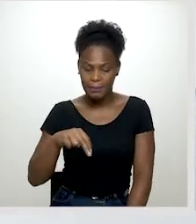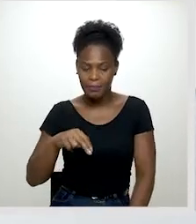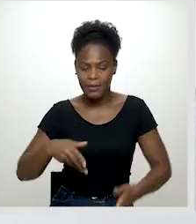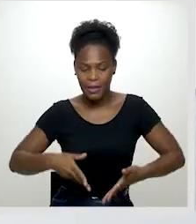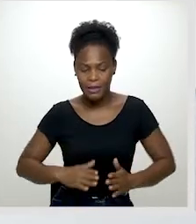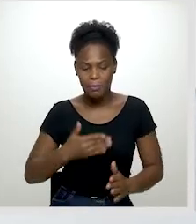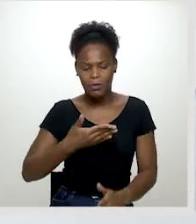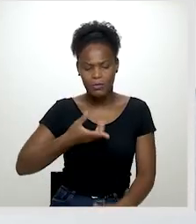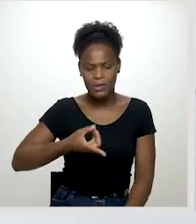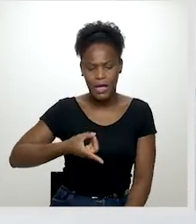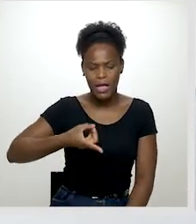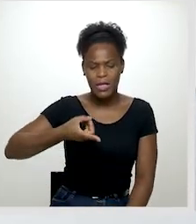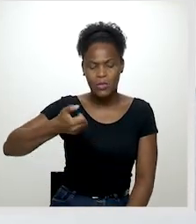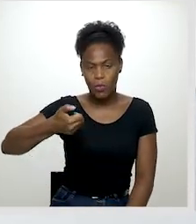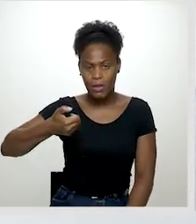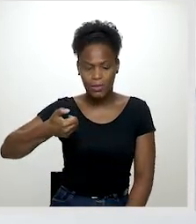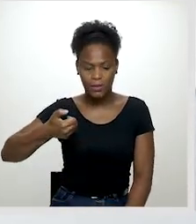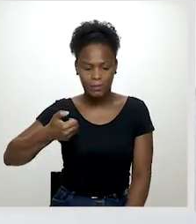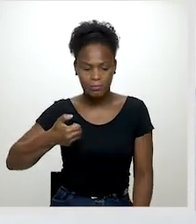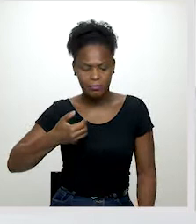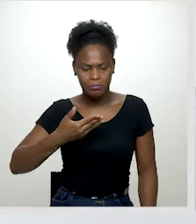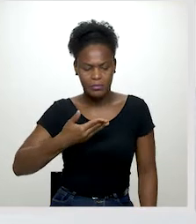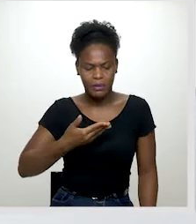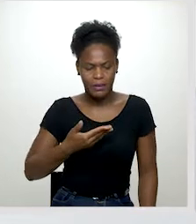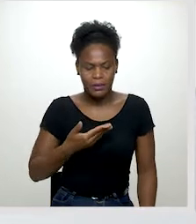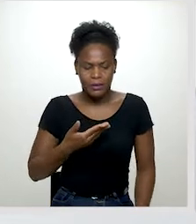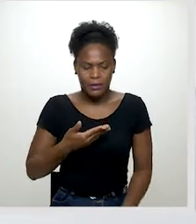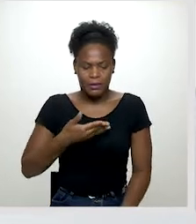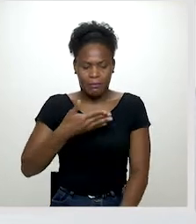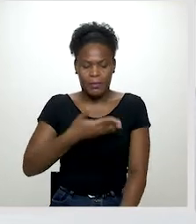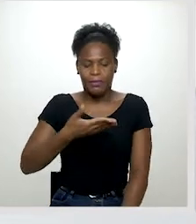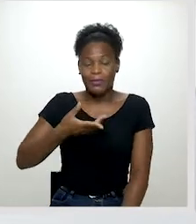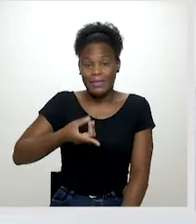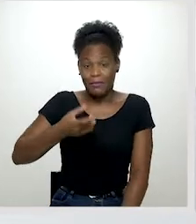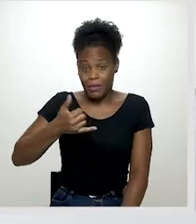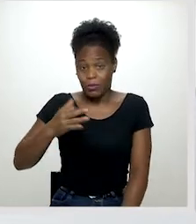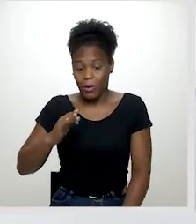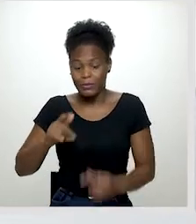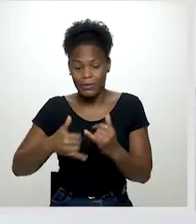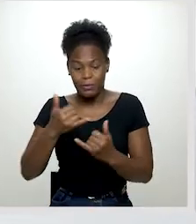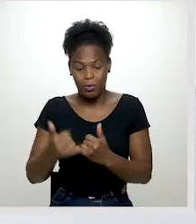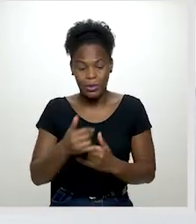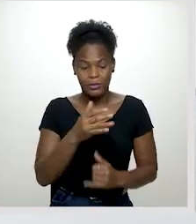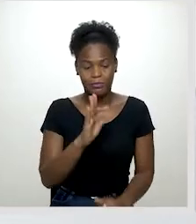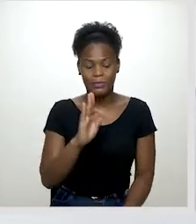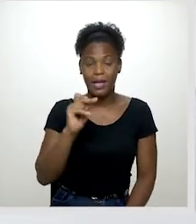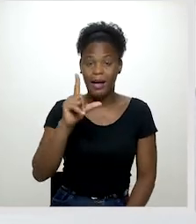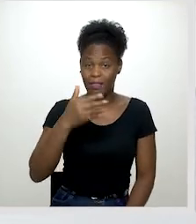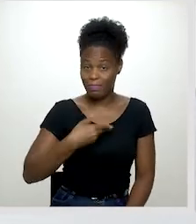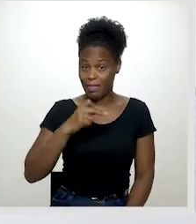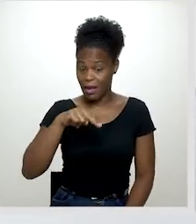matemático inglês John Haldane, nascido em 1959, embora trabalhando